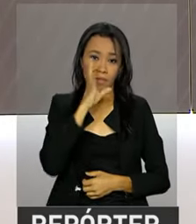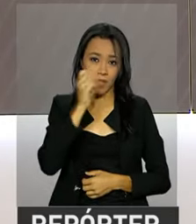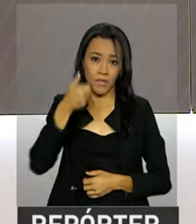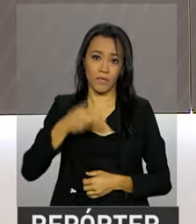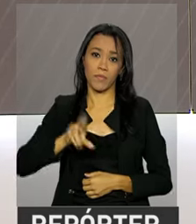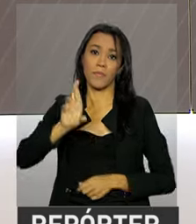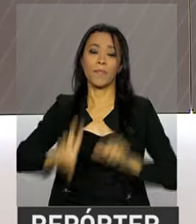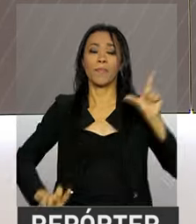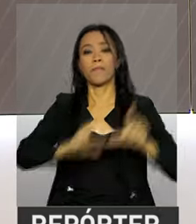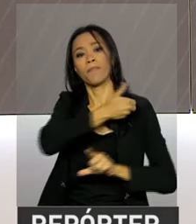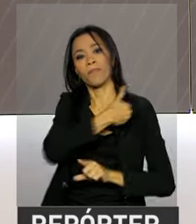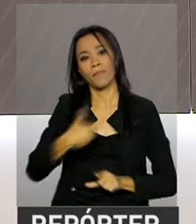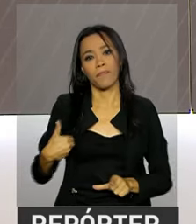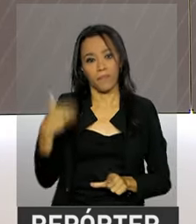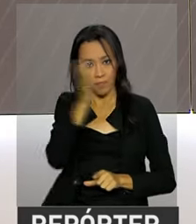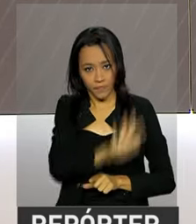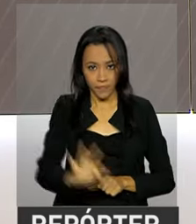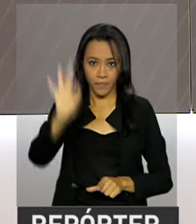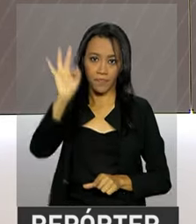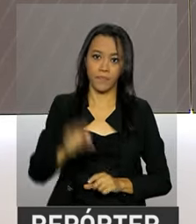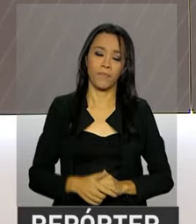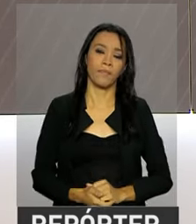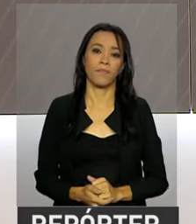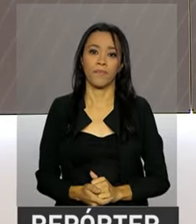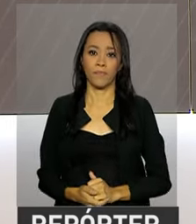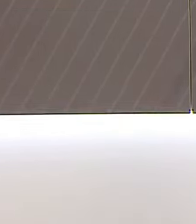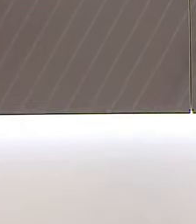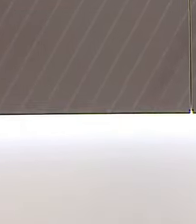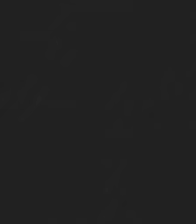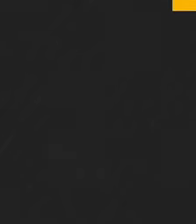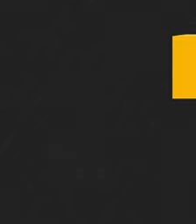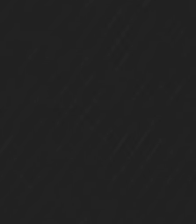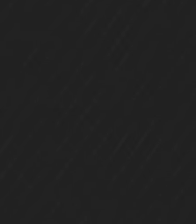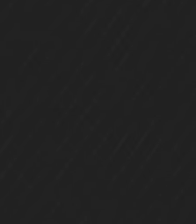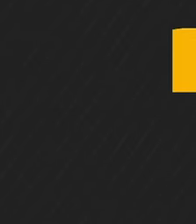a gente aqui na NBR a TV do Governo Federal